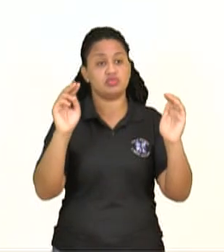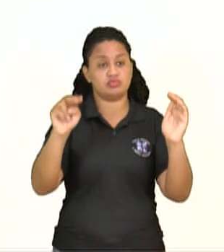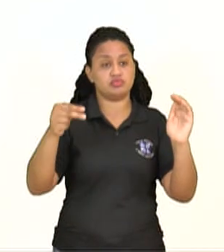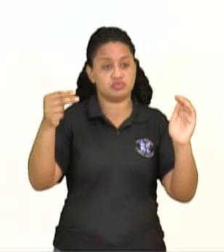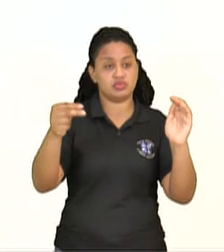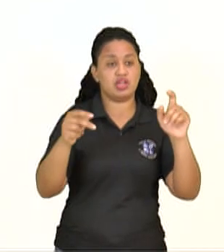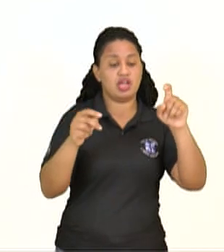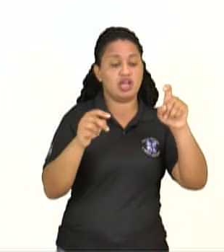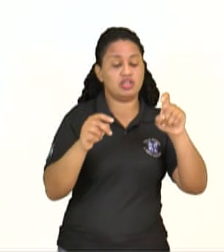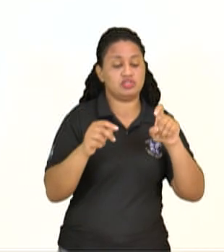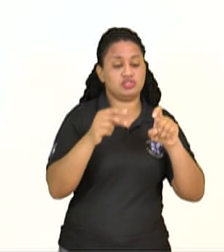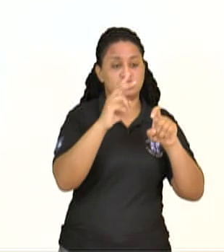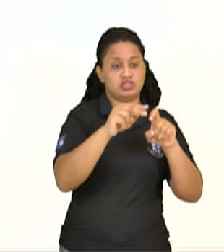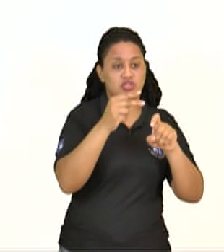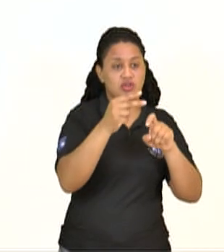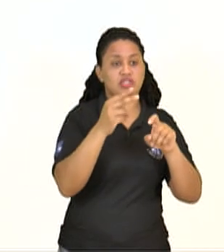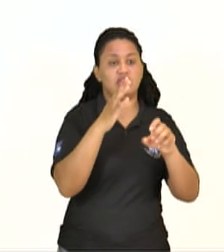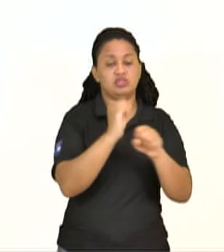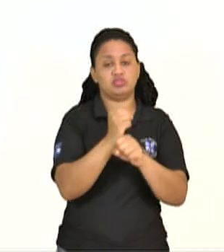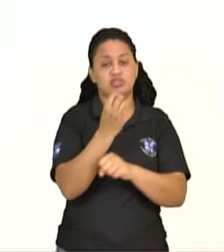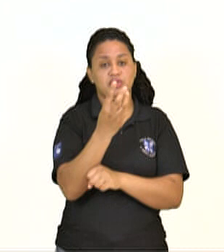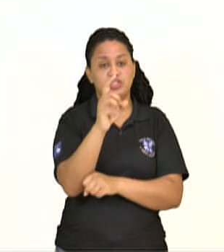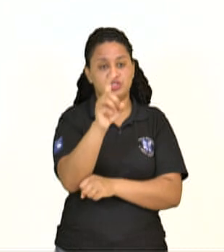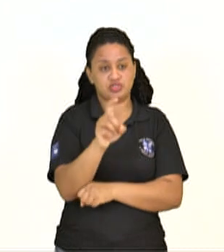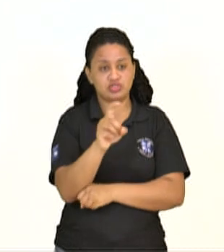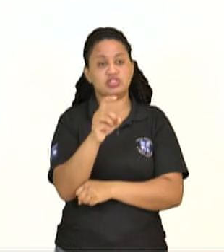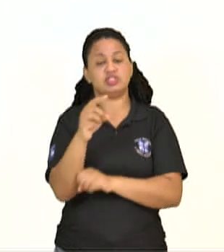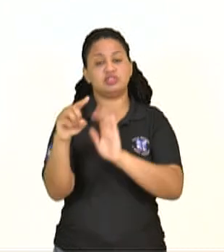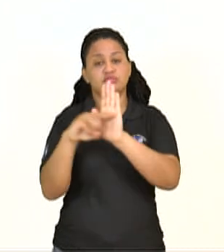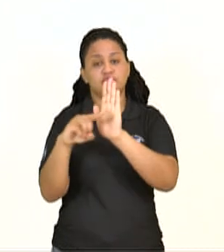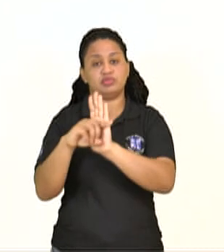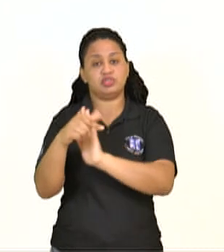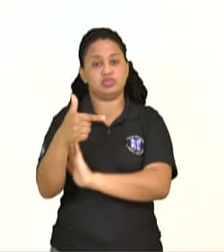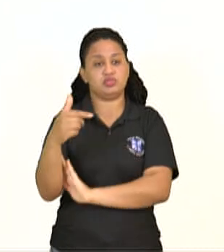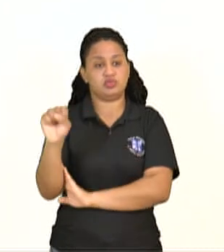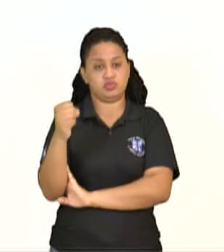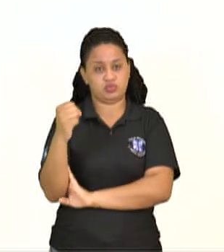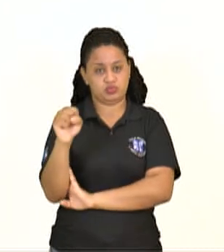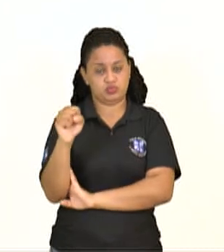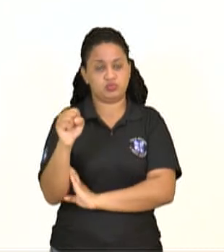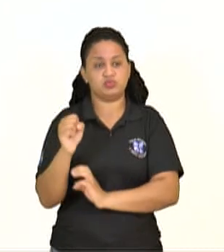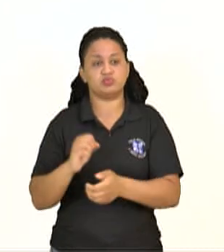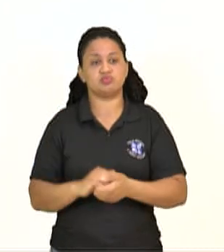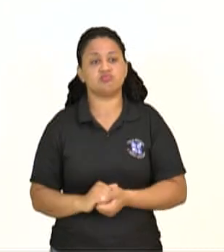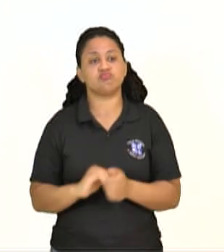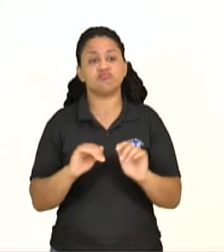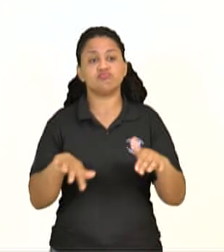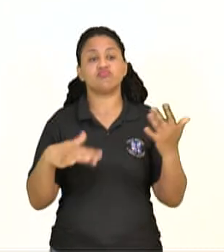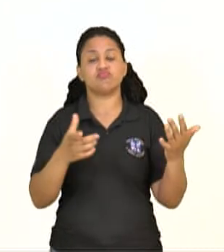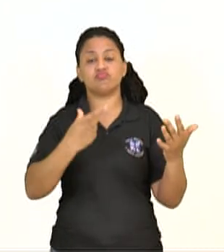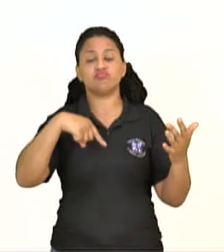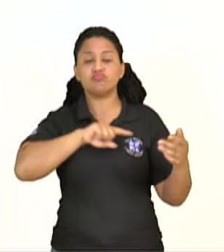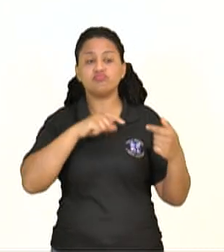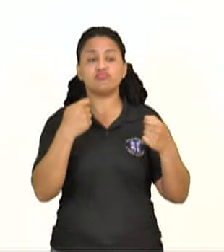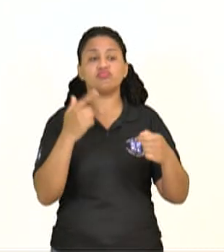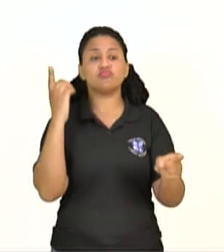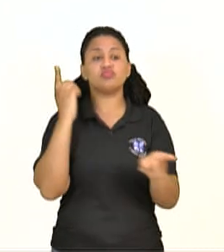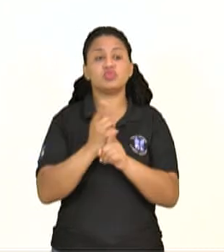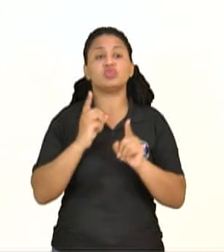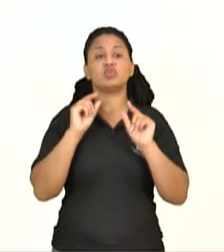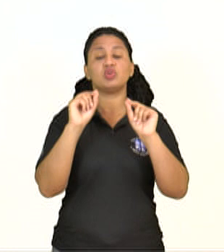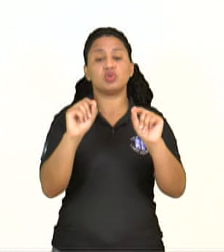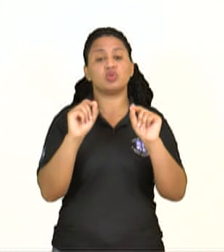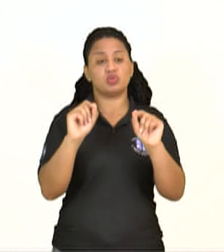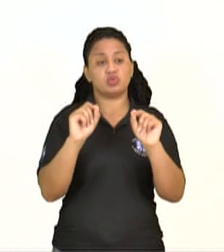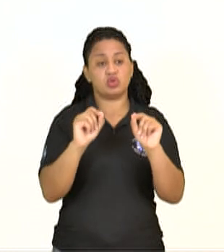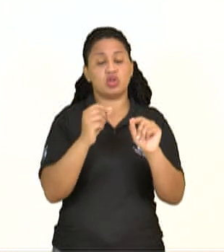f de x igual a x ao quadrado mais 3x ali menos 28, tá bom? Então, nós precisamos descobrir, né, o